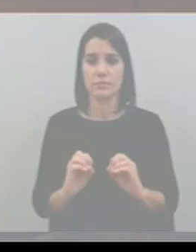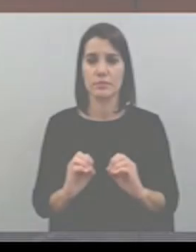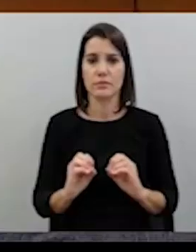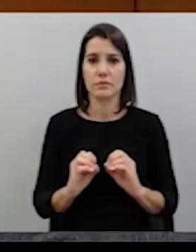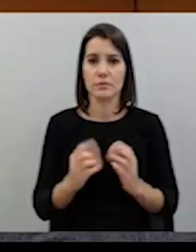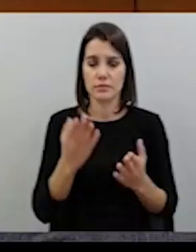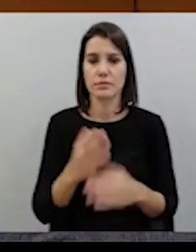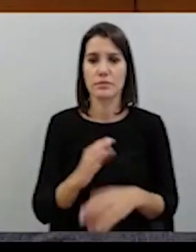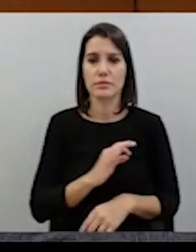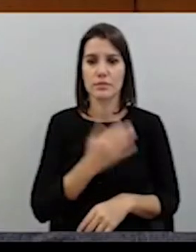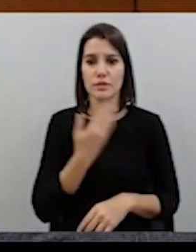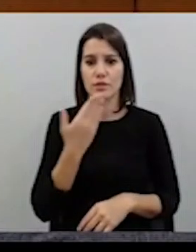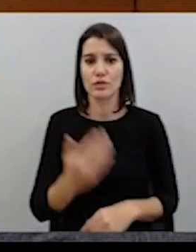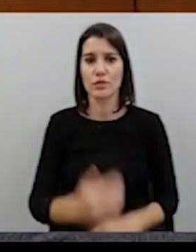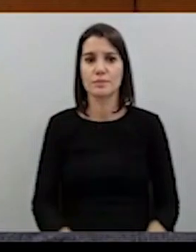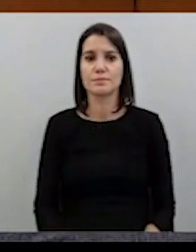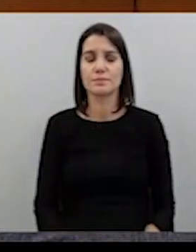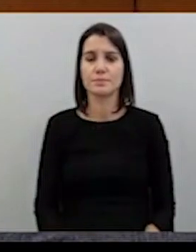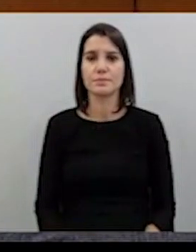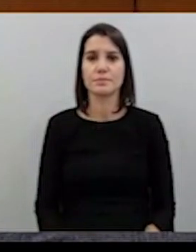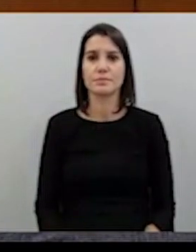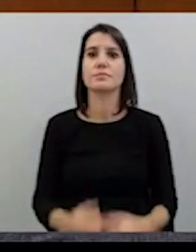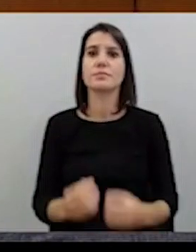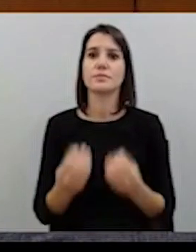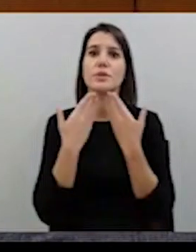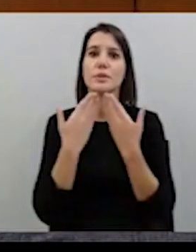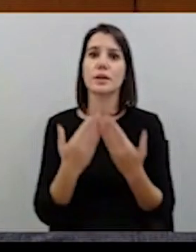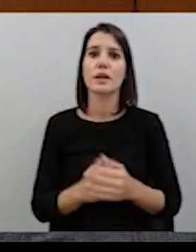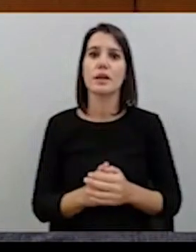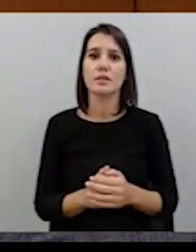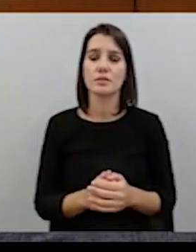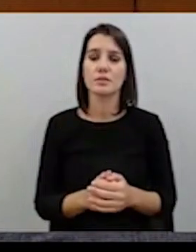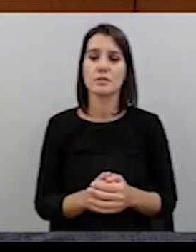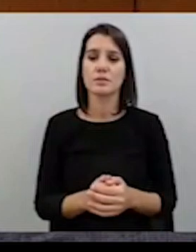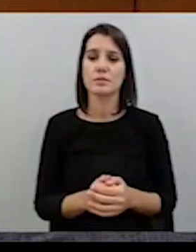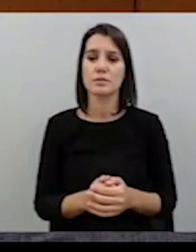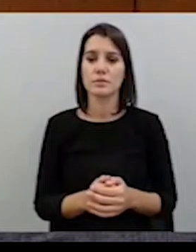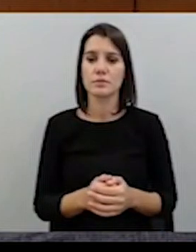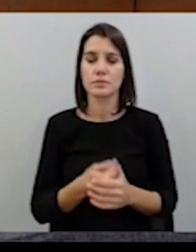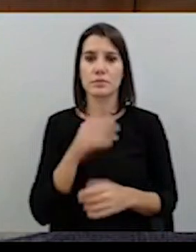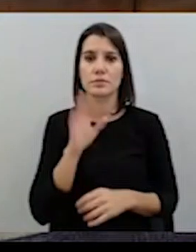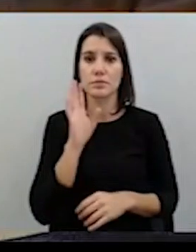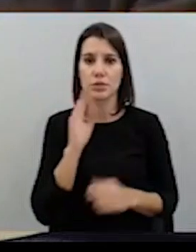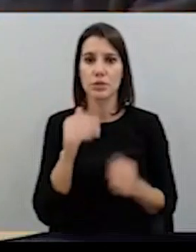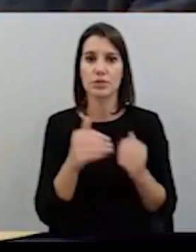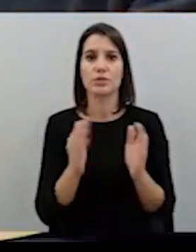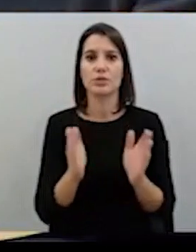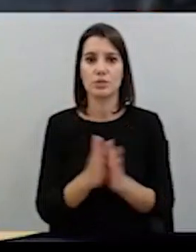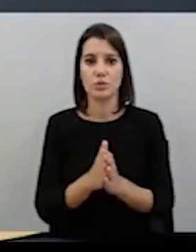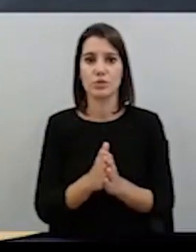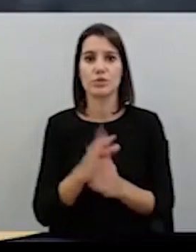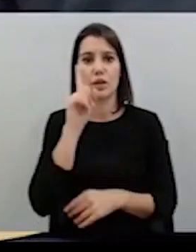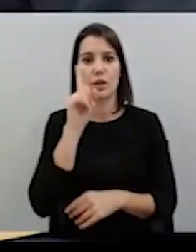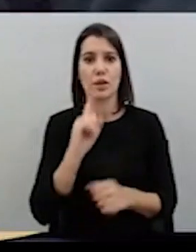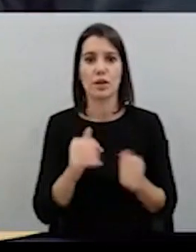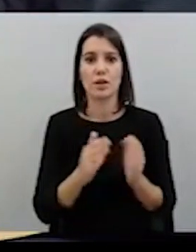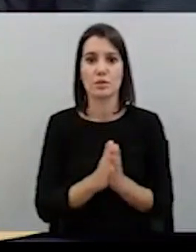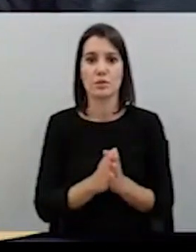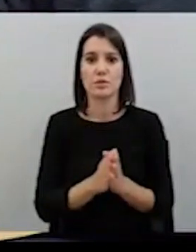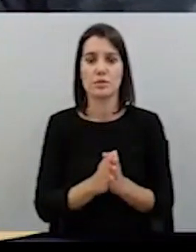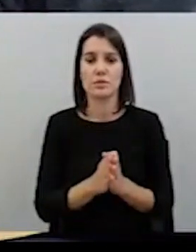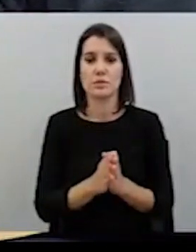Empadas, José Pedro Freire. Muito obrigado. Boa tarde a todos e a todas. Exatamente, não tenho